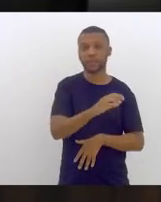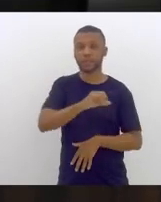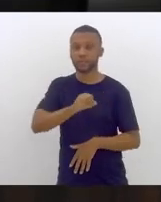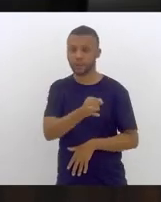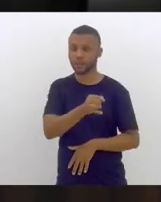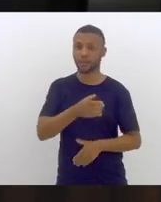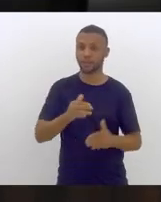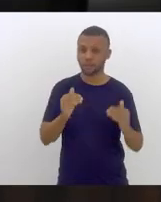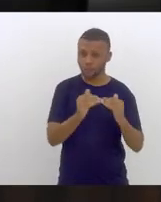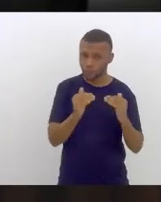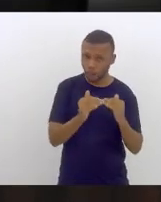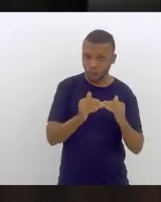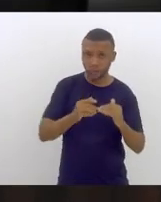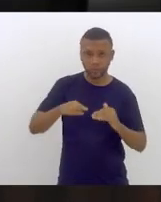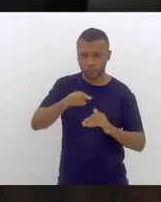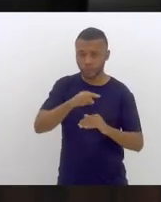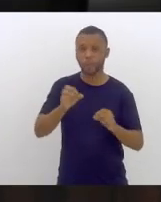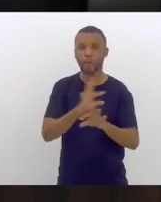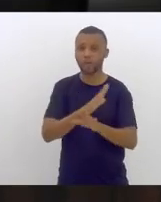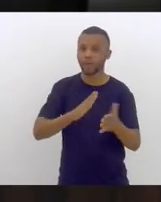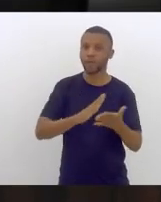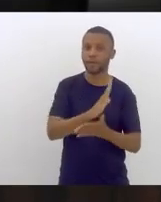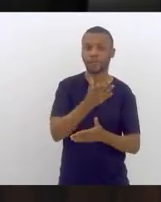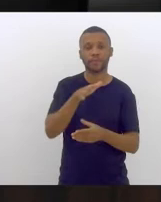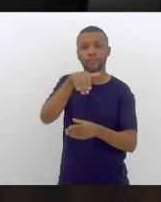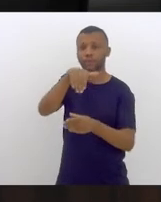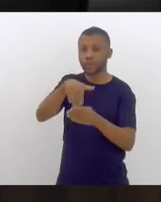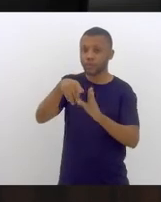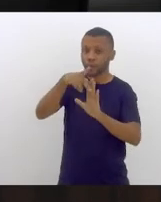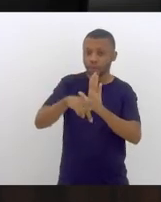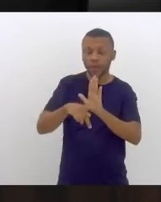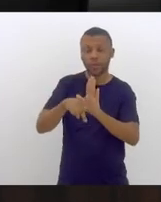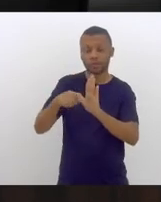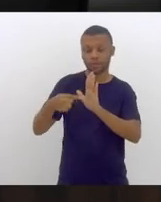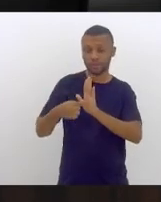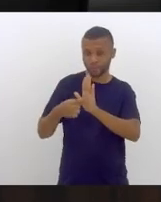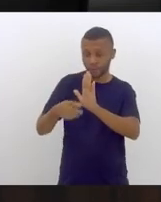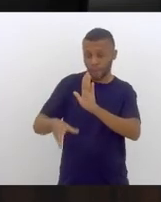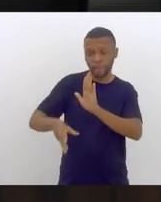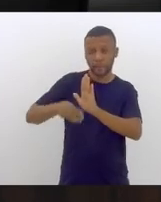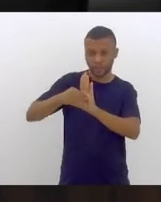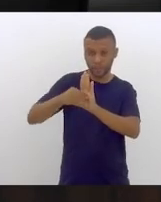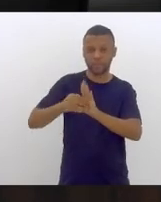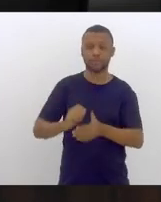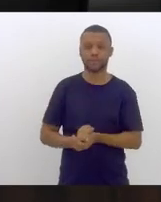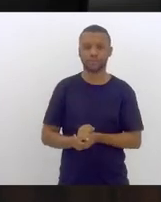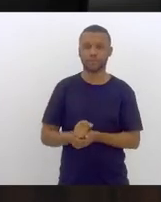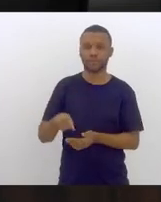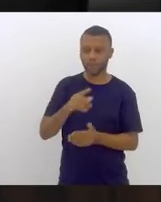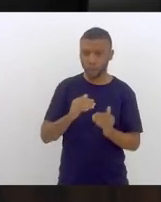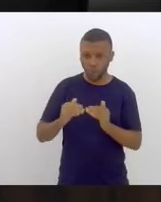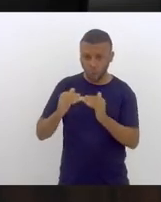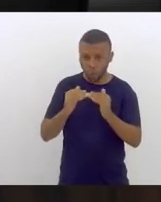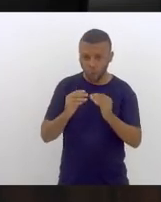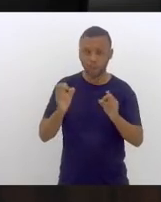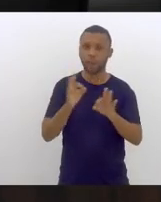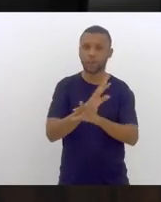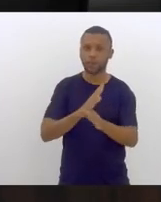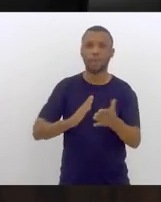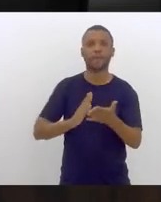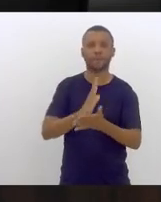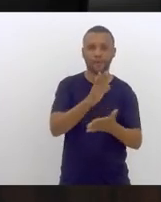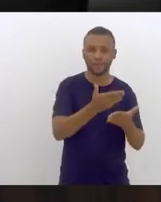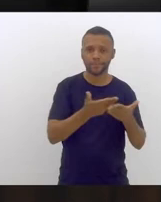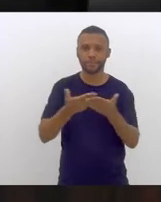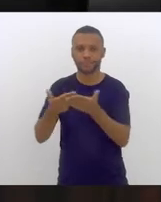Justiça. Senhores que aprovam, permaneçam como estão aprovados. Em votação, projeto assim emendado. Senhores que aprovam, permaneçam como estão aprovados.